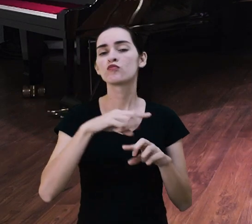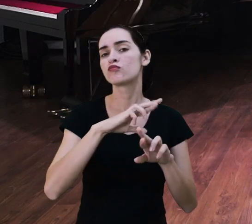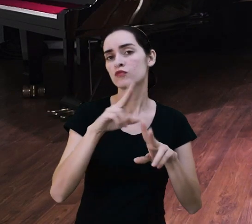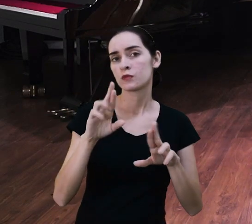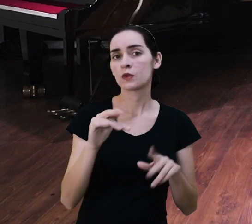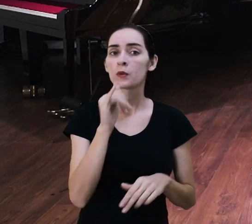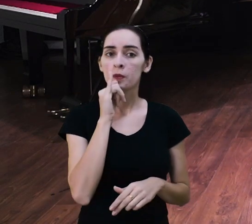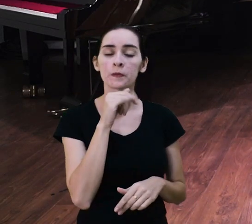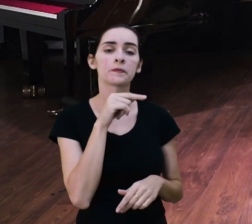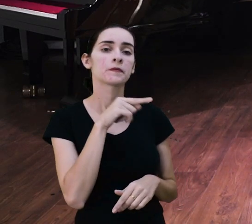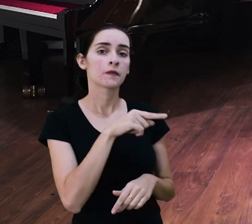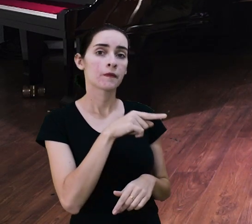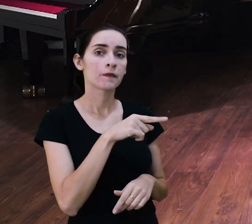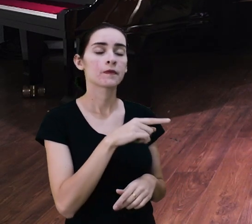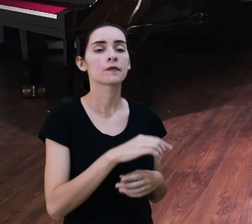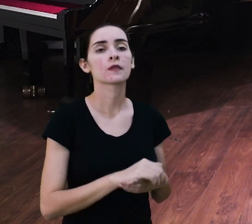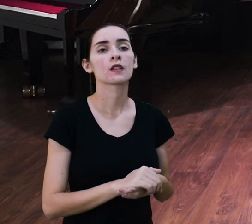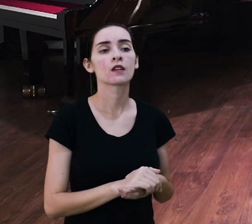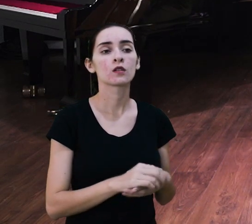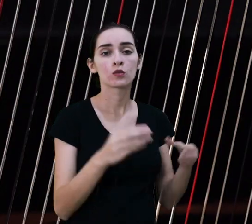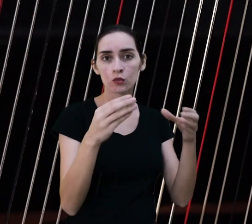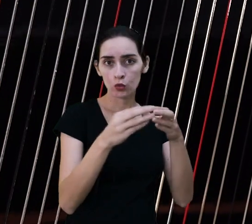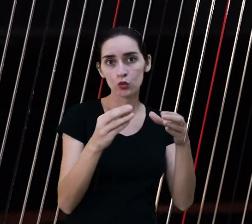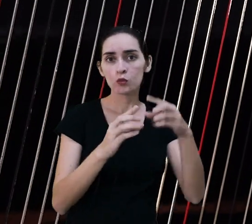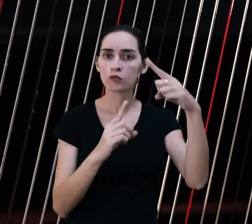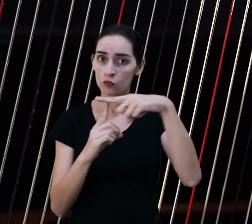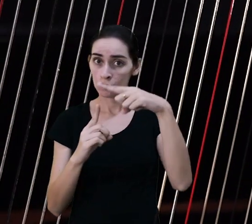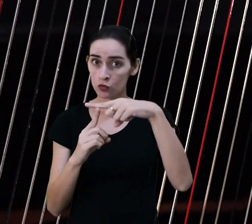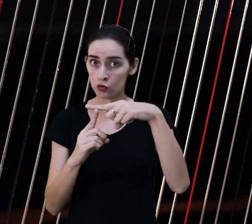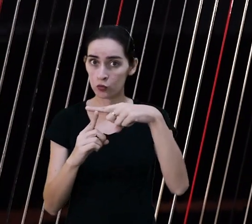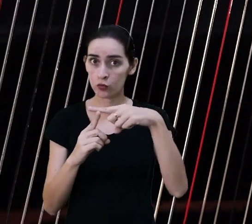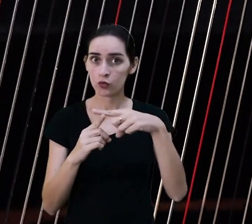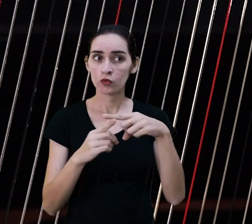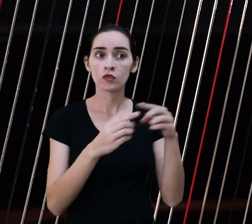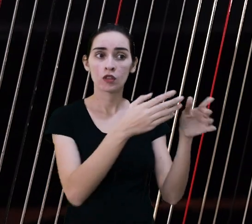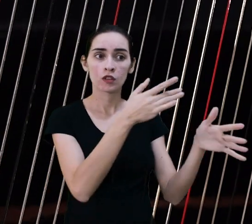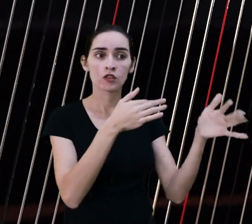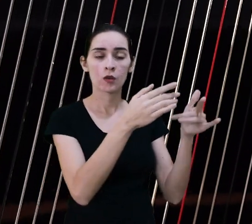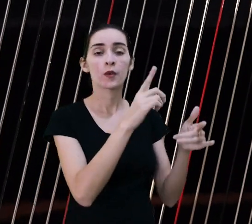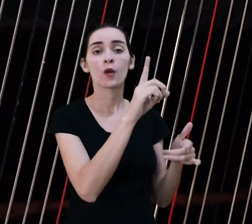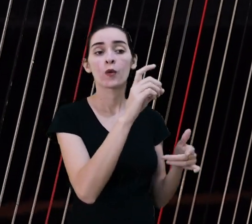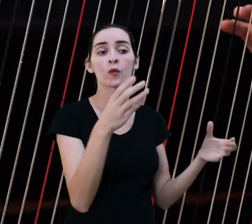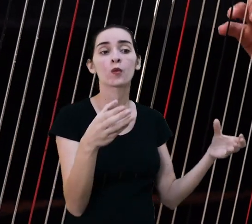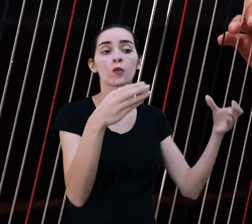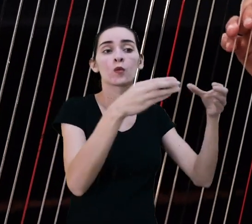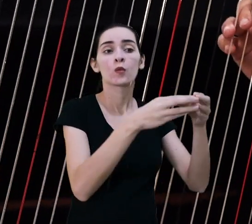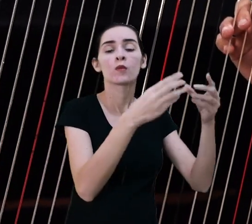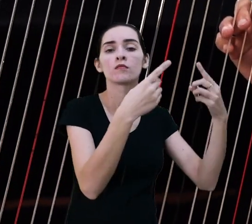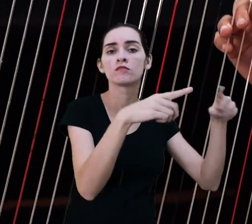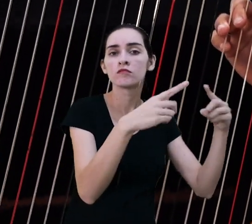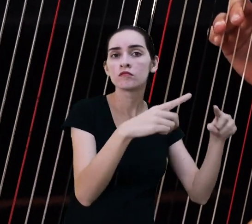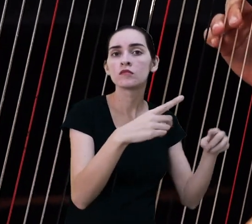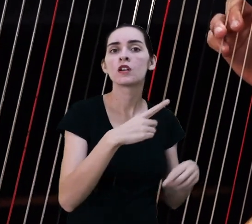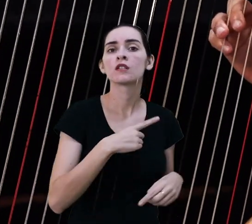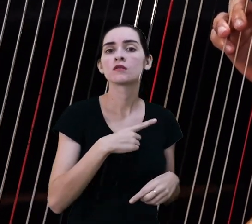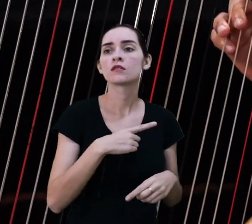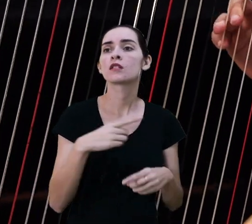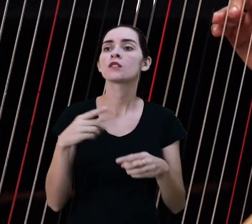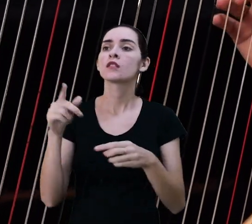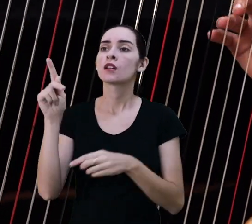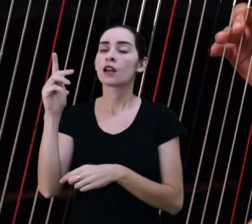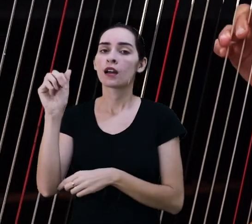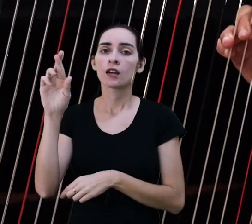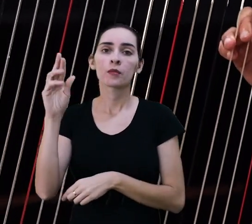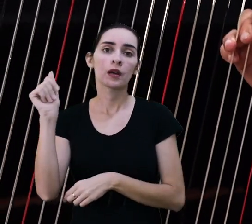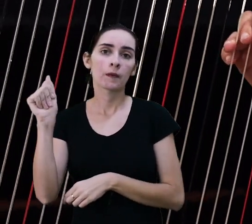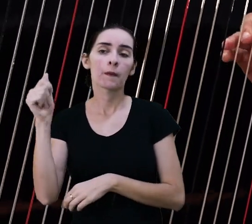harpa sinfônica, dentro da modalidade de harpa, ela é o único instrumento que se toca na orquestra. A gente também tem a harpa paraguaia